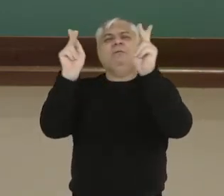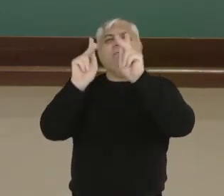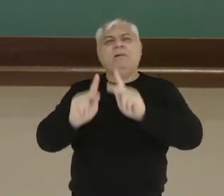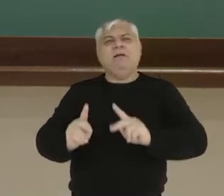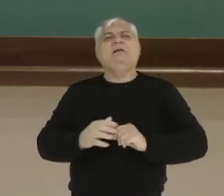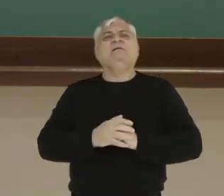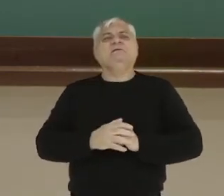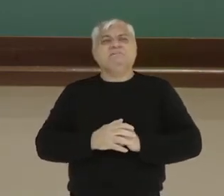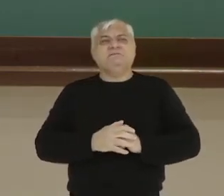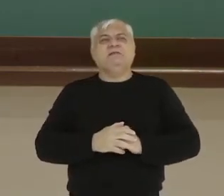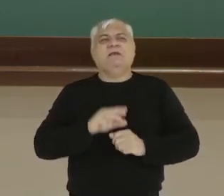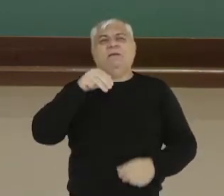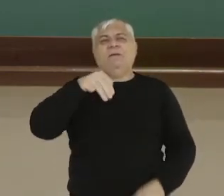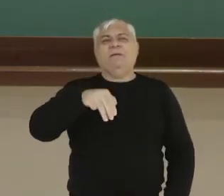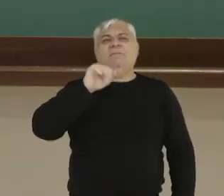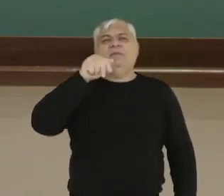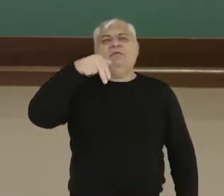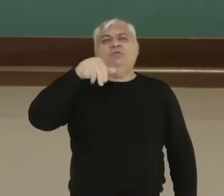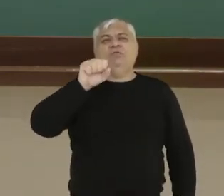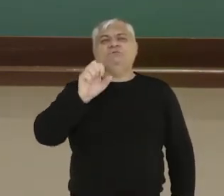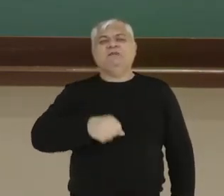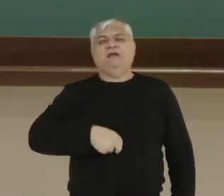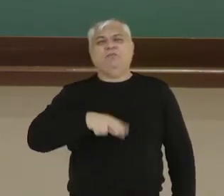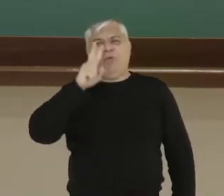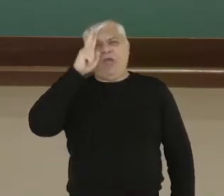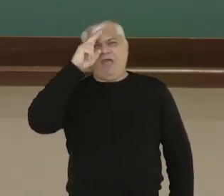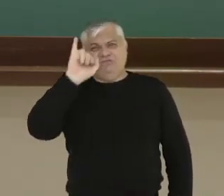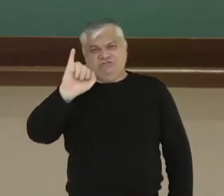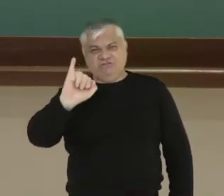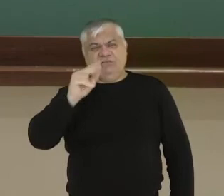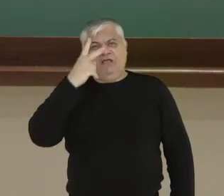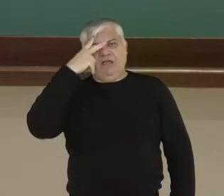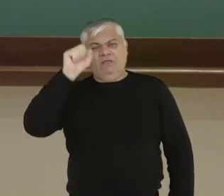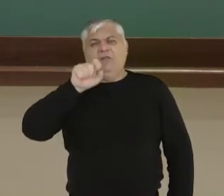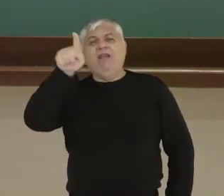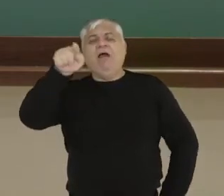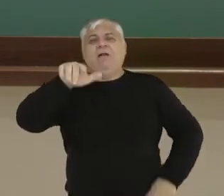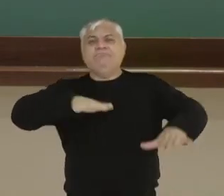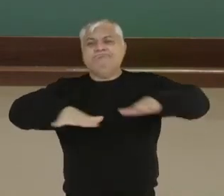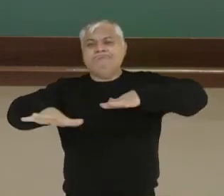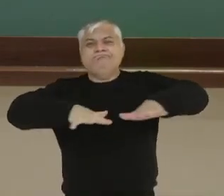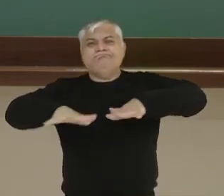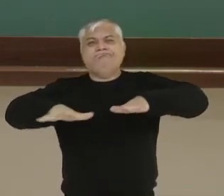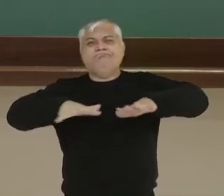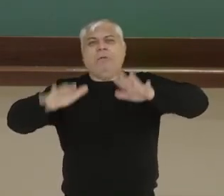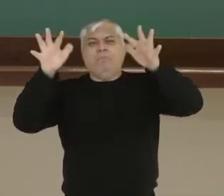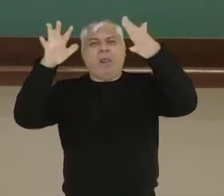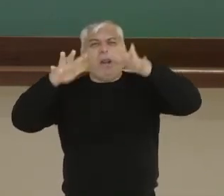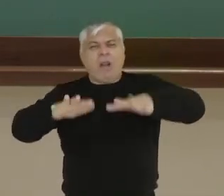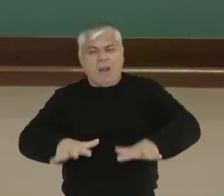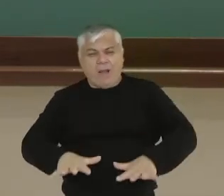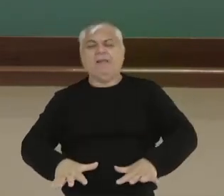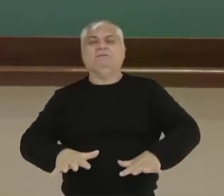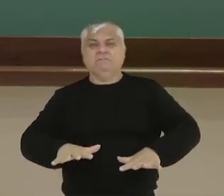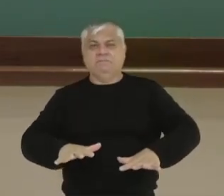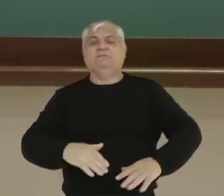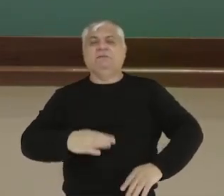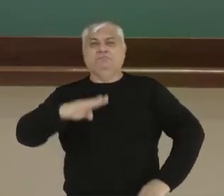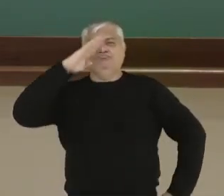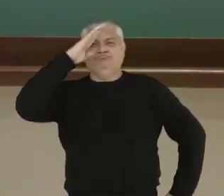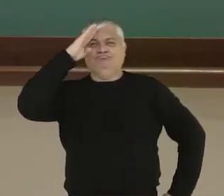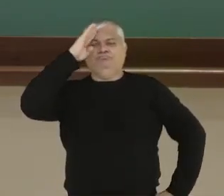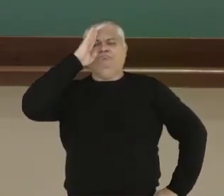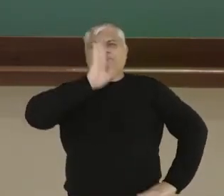delas a MINUSTAH no Haiti, depois do terremoto, né, que atingiu o Haiti, país da América Central.